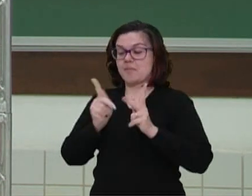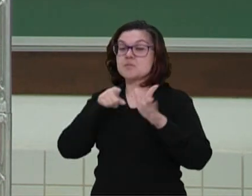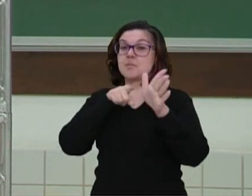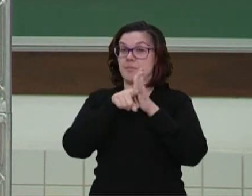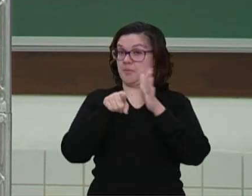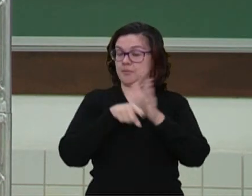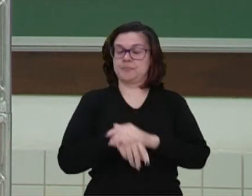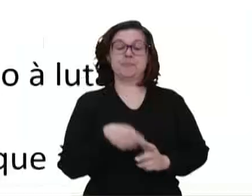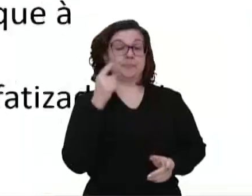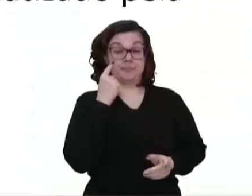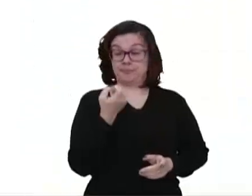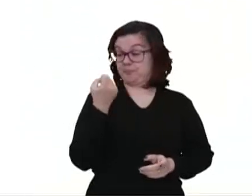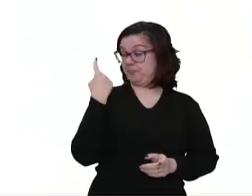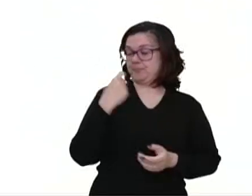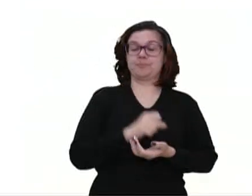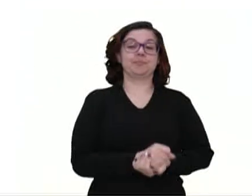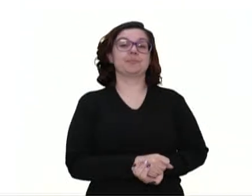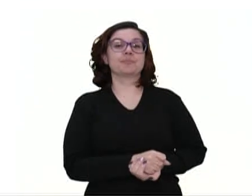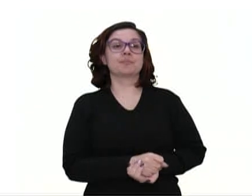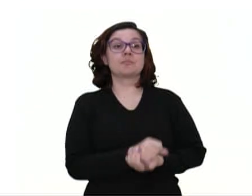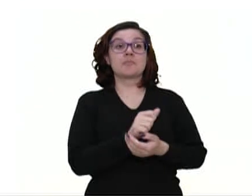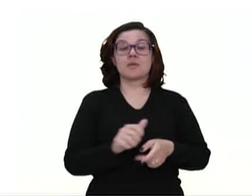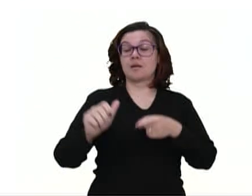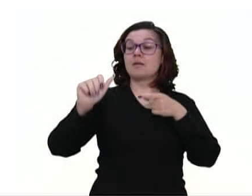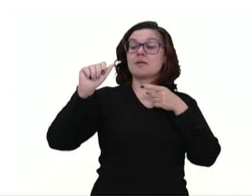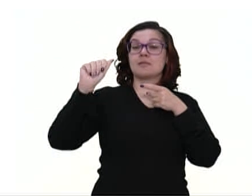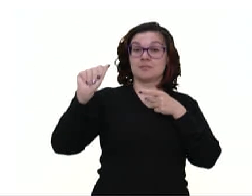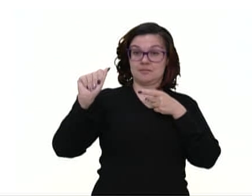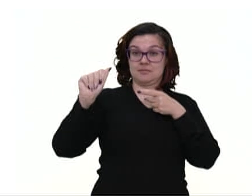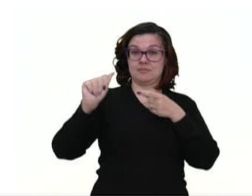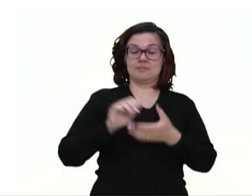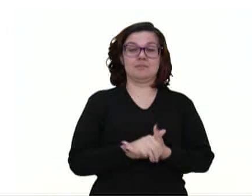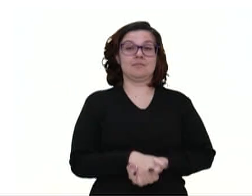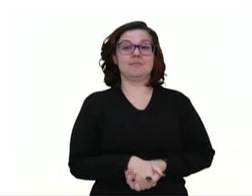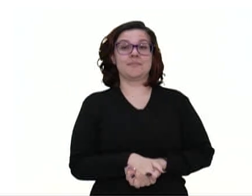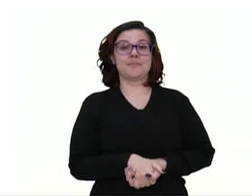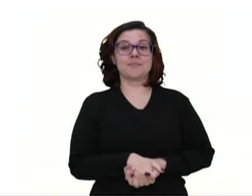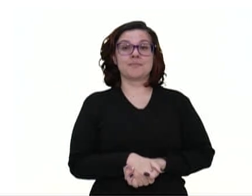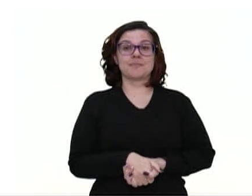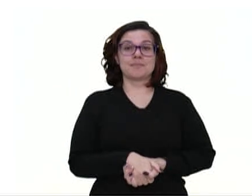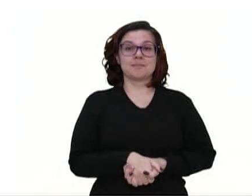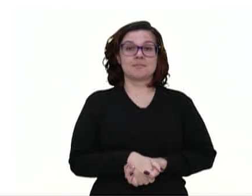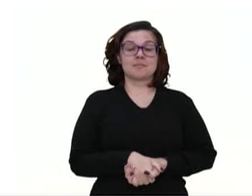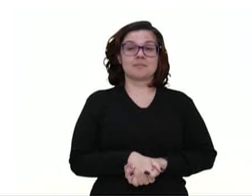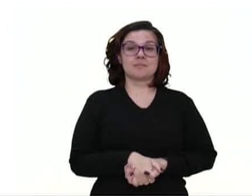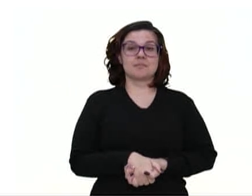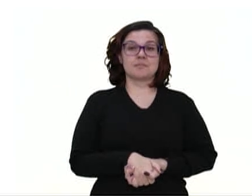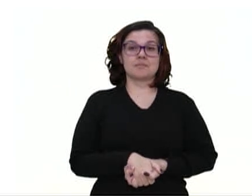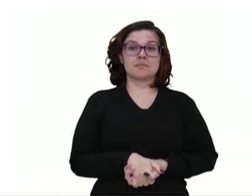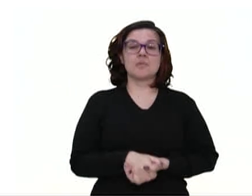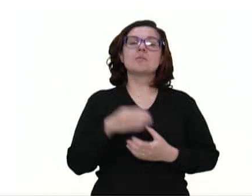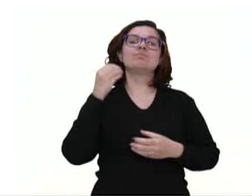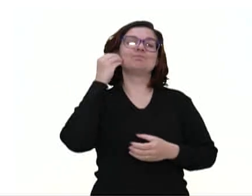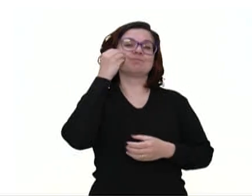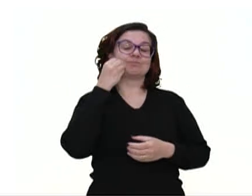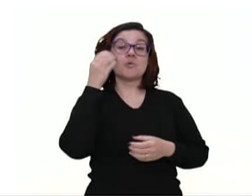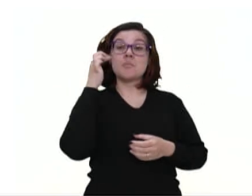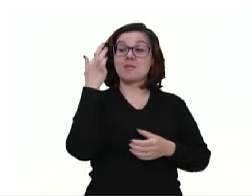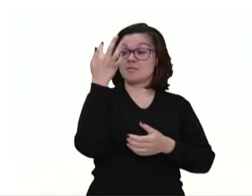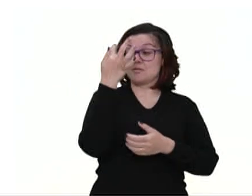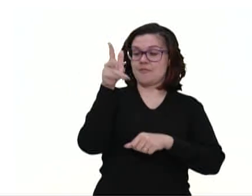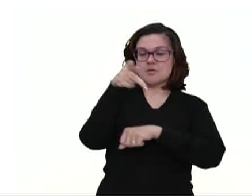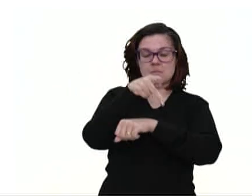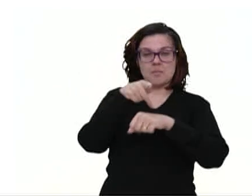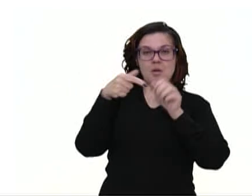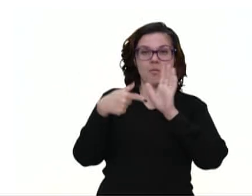questão. Vamos às alternativas, são essas, portanto. Letra A. A experiência francesa expressa